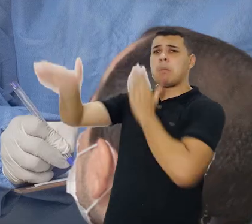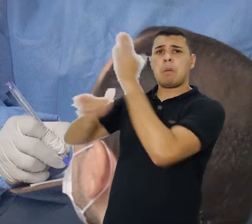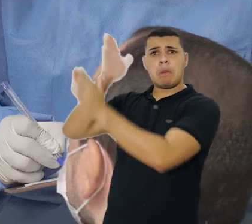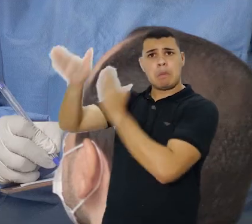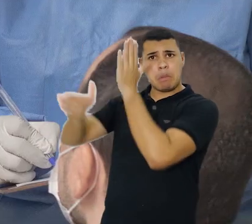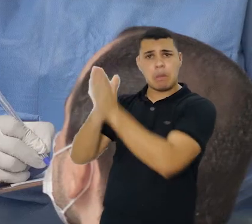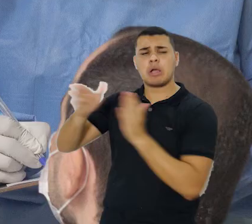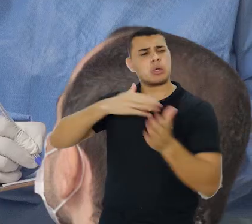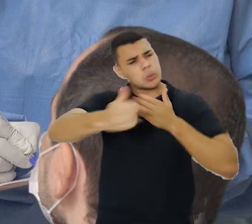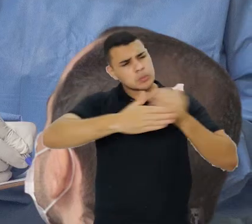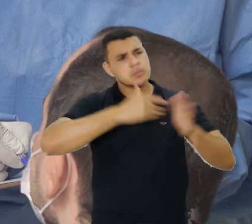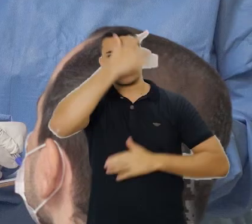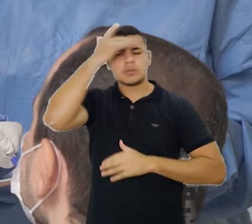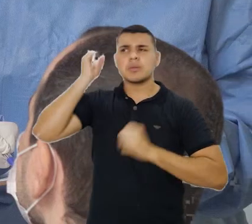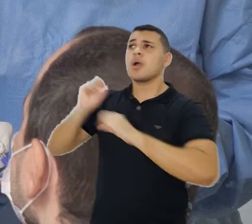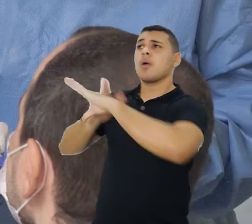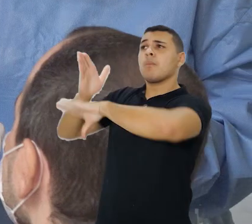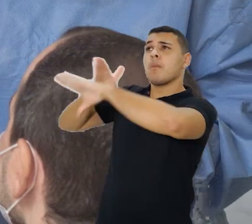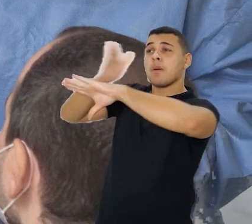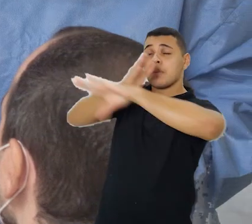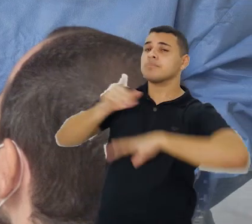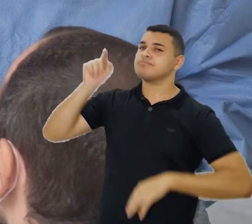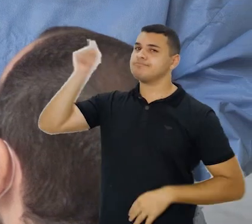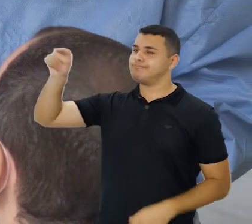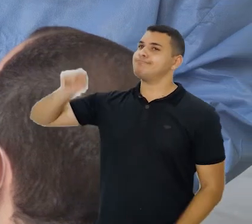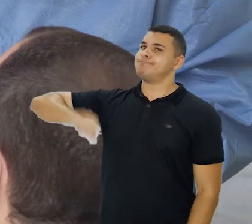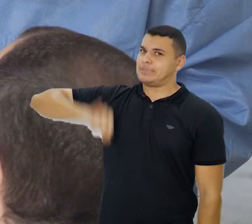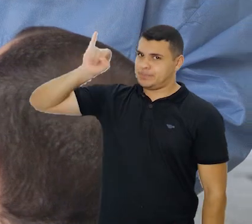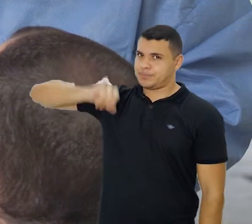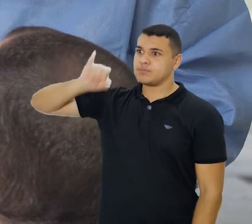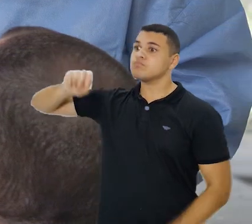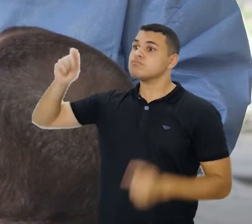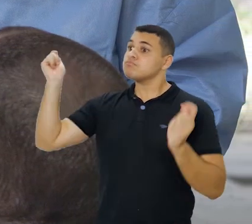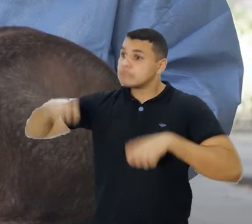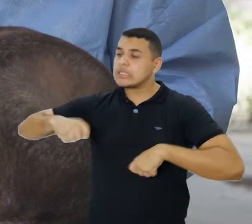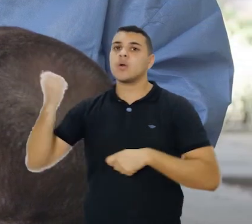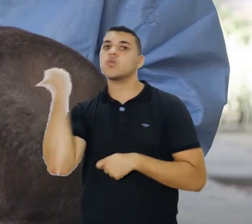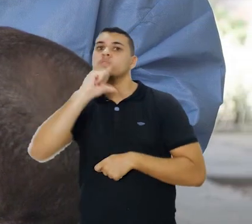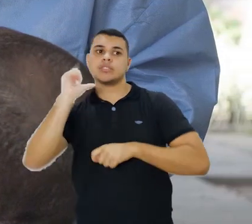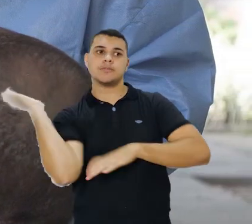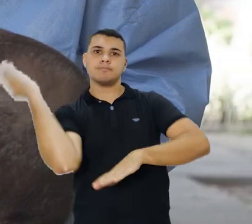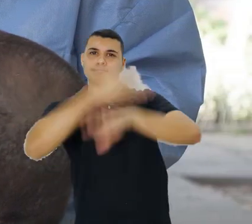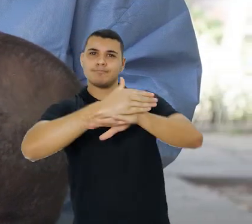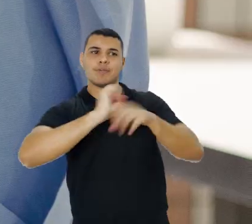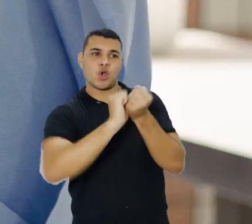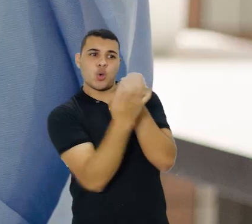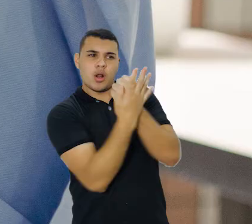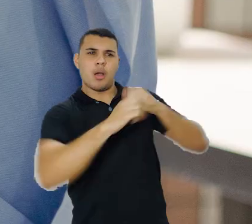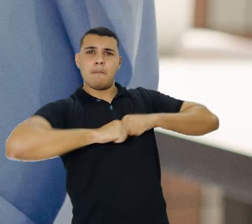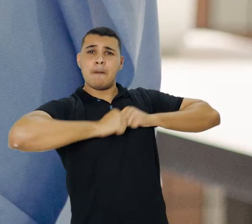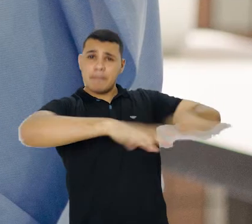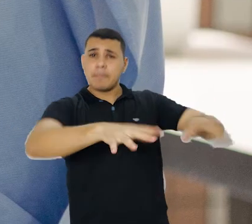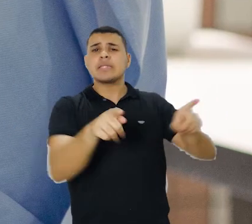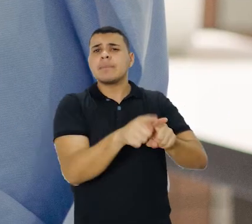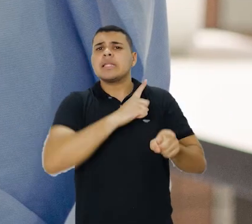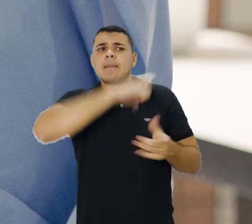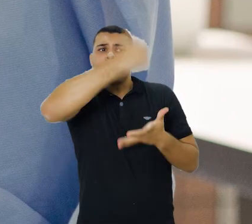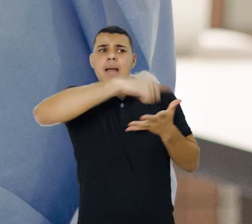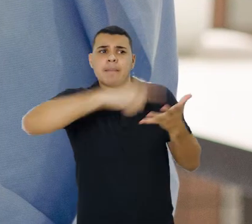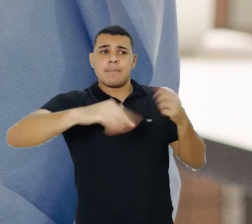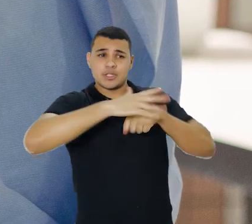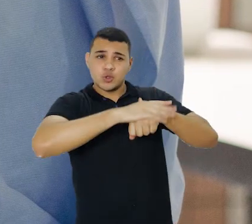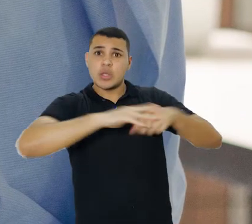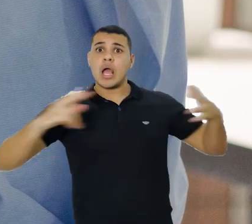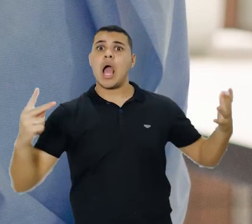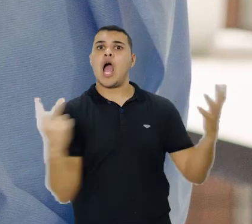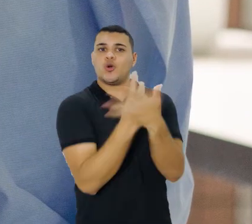a todos, também é outro elemento-chave para o enfrentamento à pandemia e a várias outras doenças